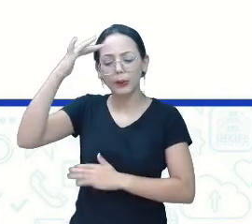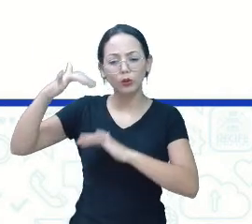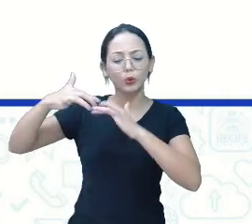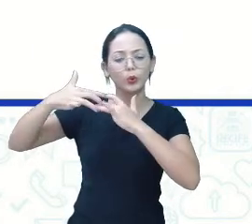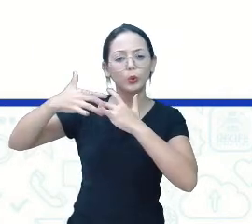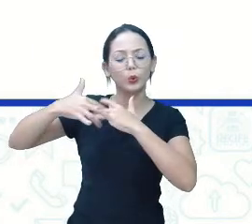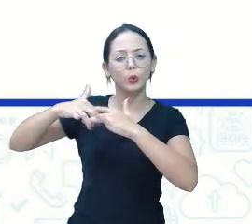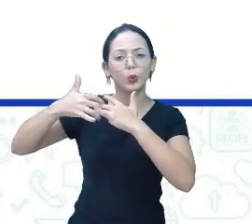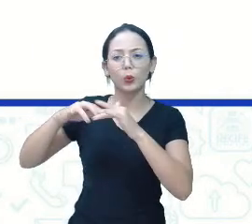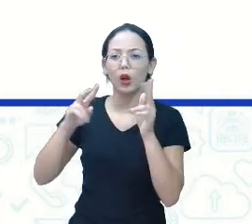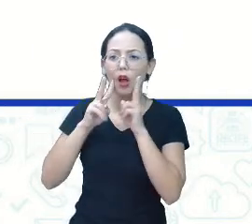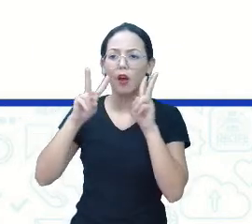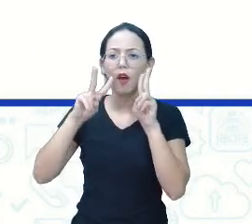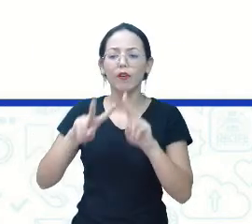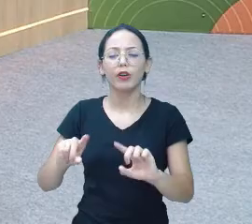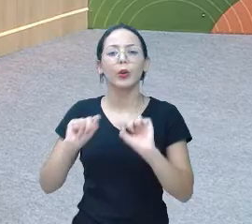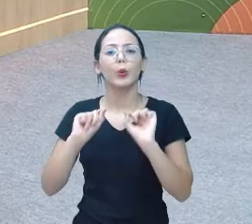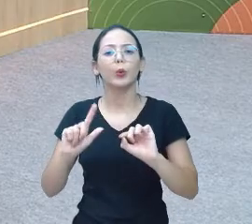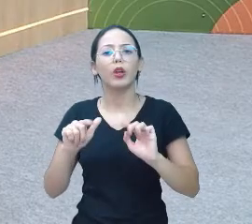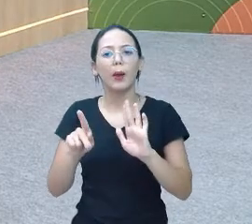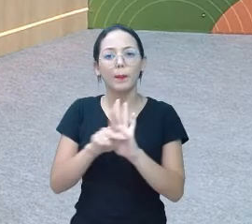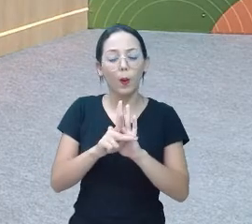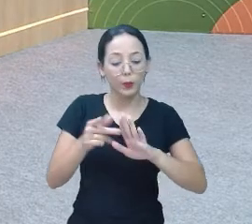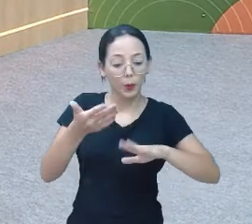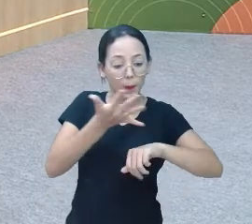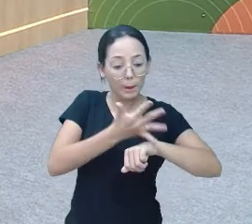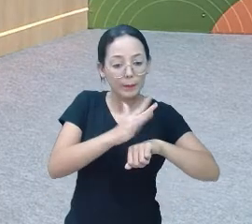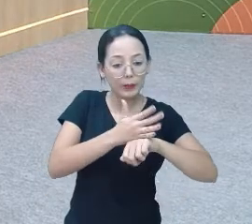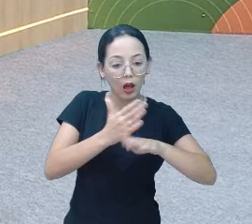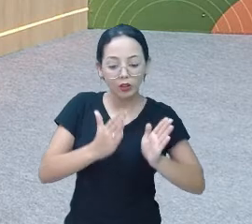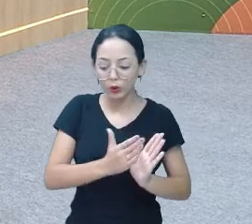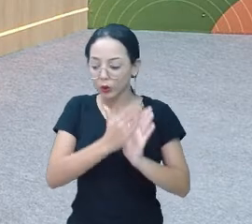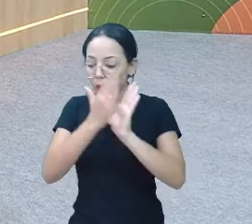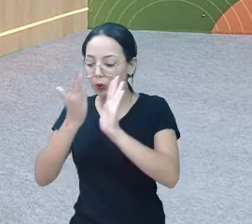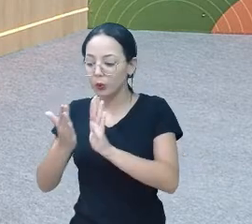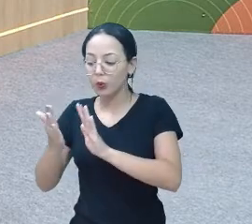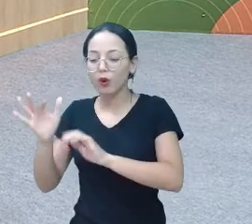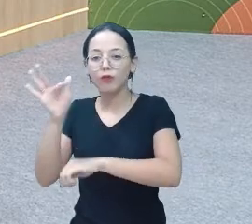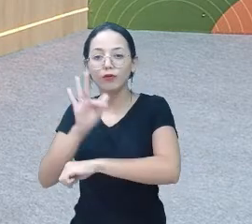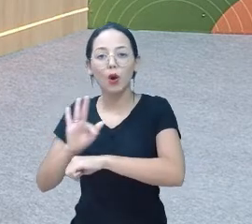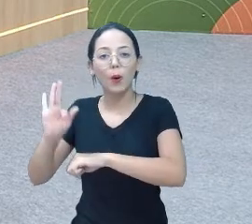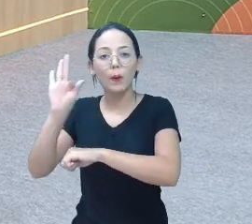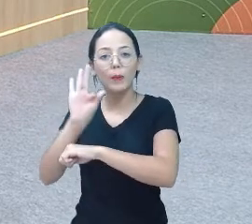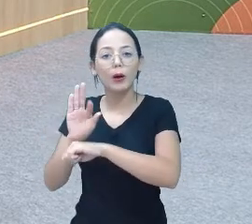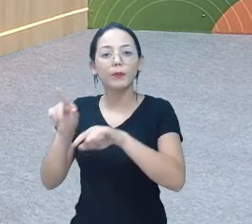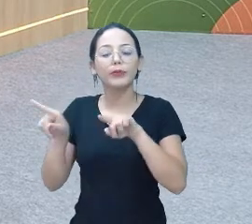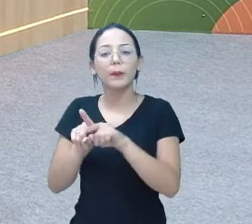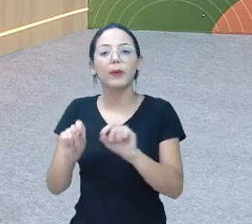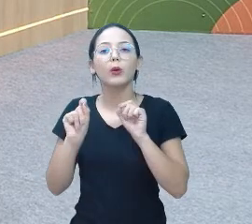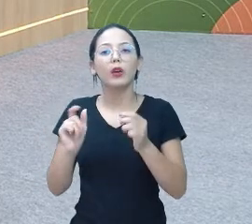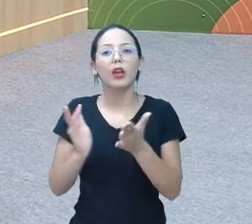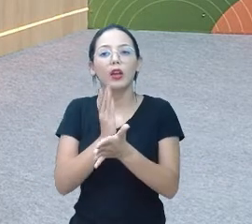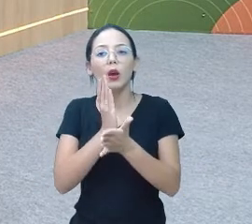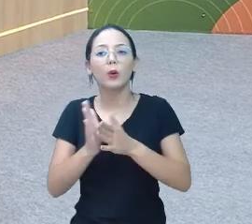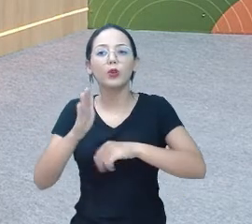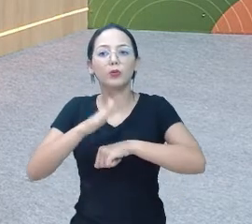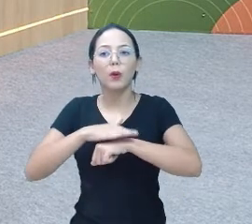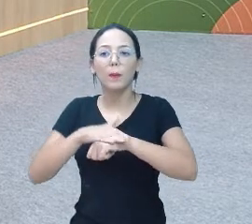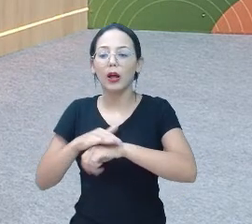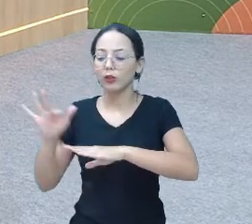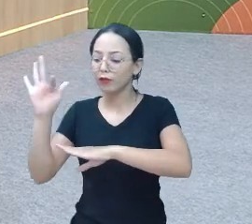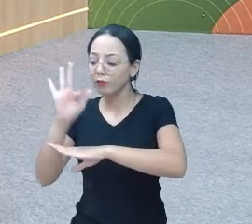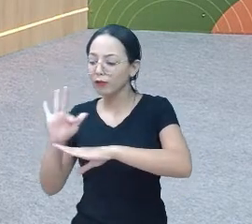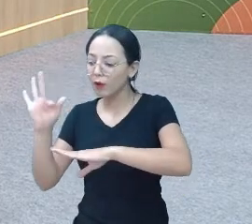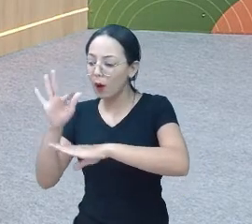ver que é muito disso, tá certo? A gente vai partir do prático para chegar no formal e a gente vai também, em alguns momentos, partir do